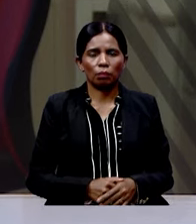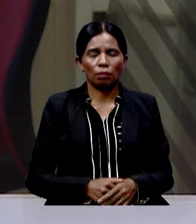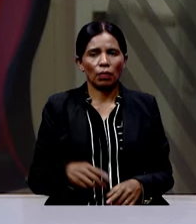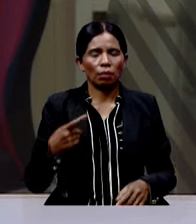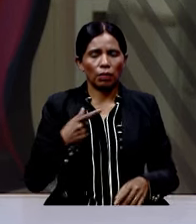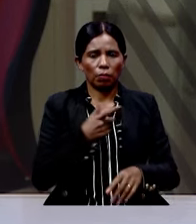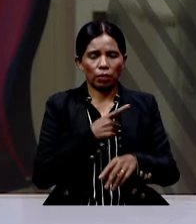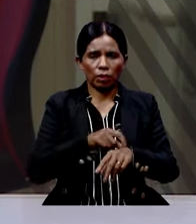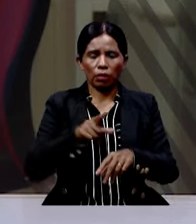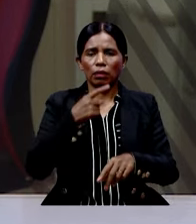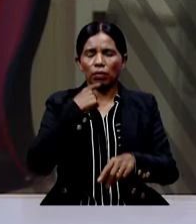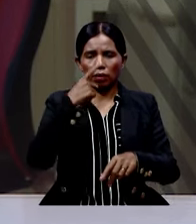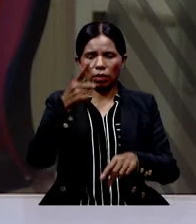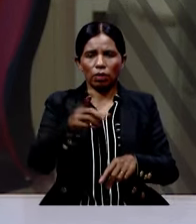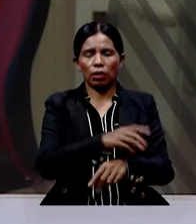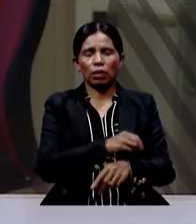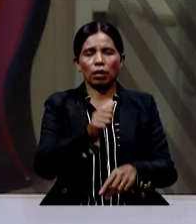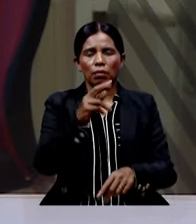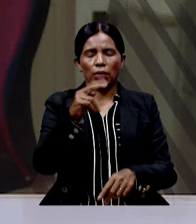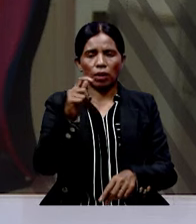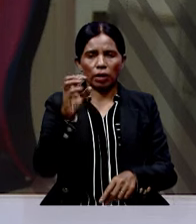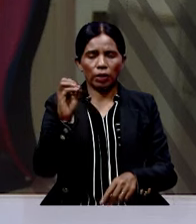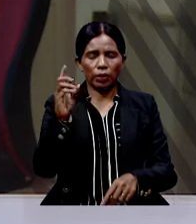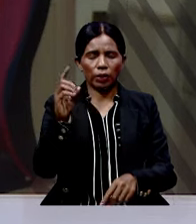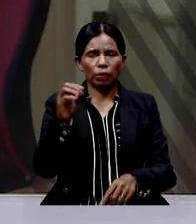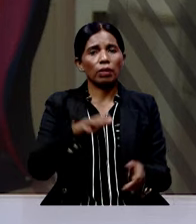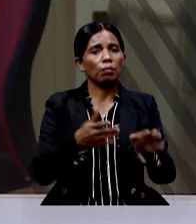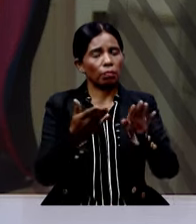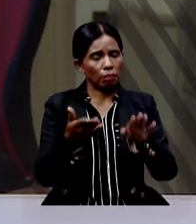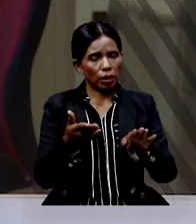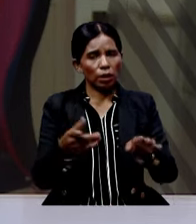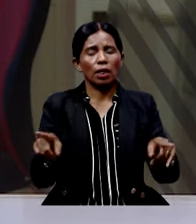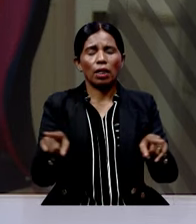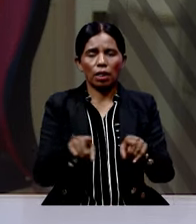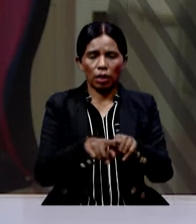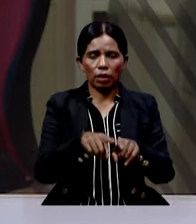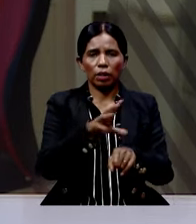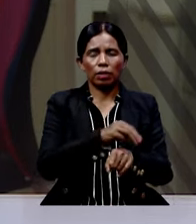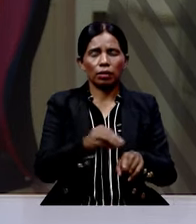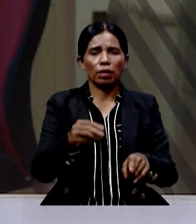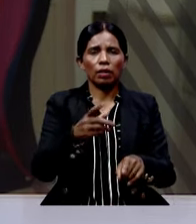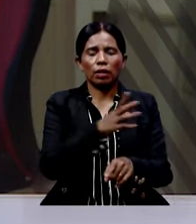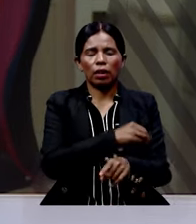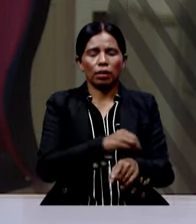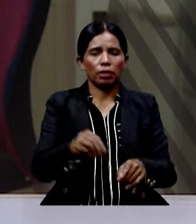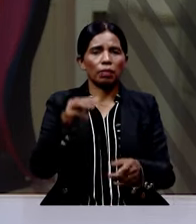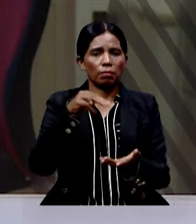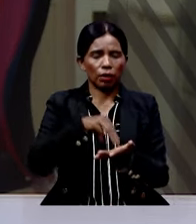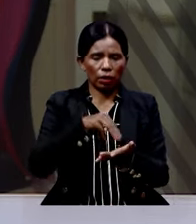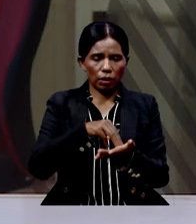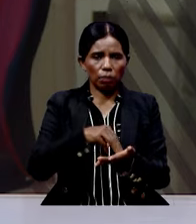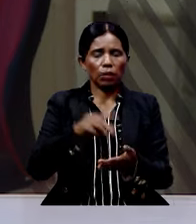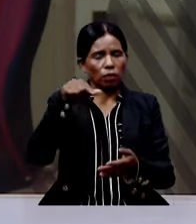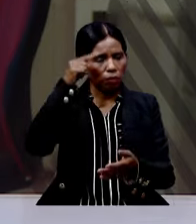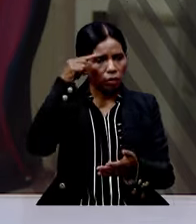Parlamento Nacional considera magtobang amandio de sa Benevides Niamate hanesang lisao ba governo hori instala klinika